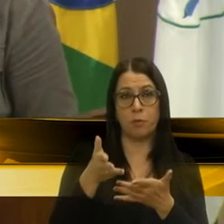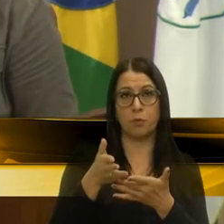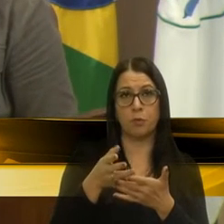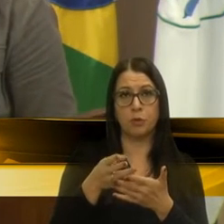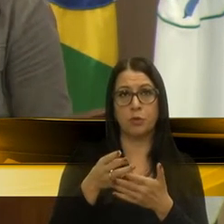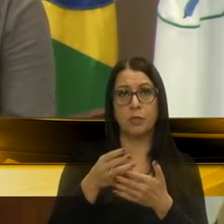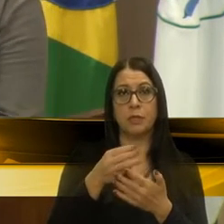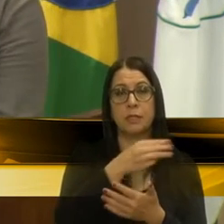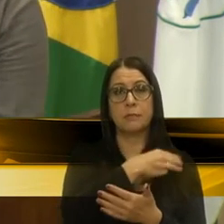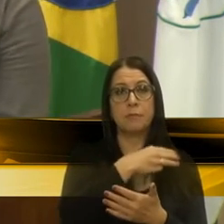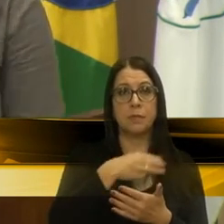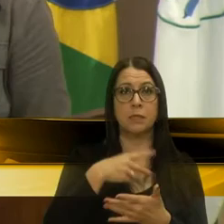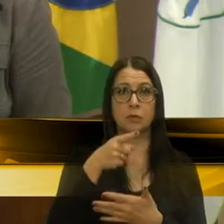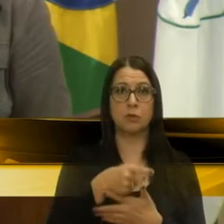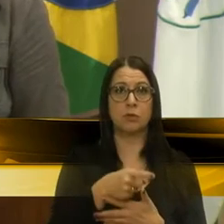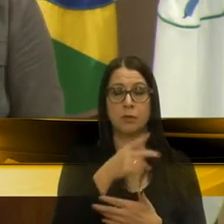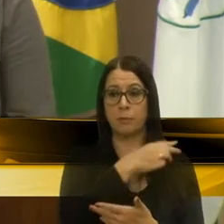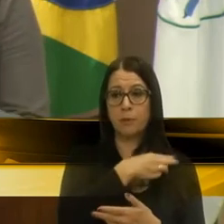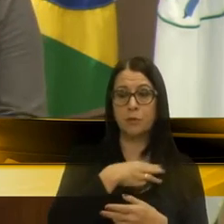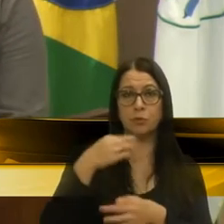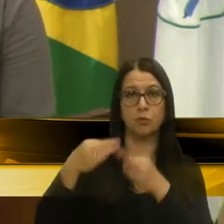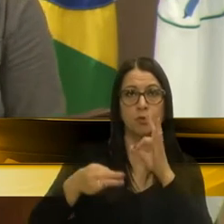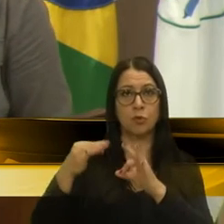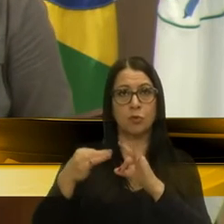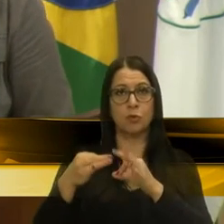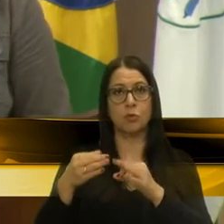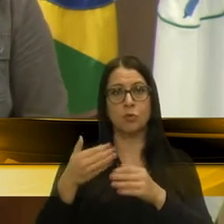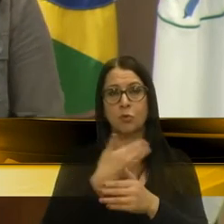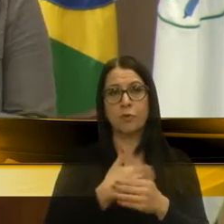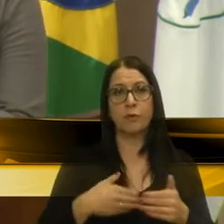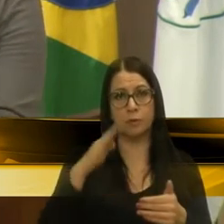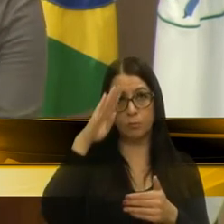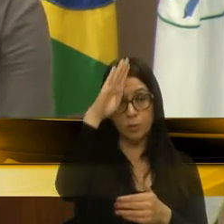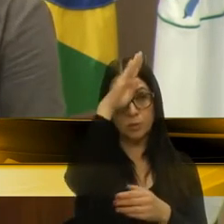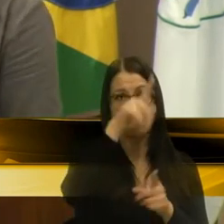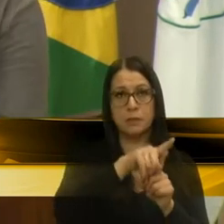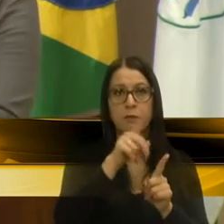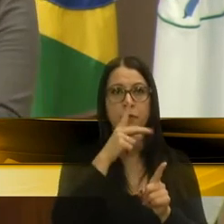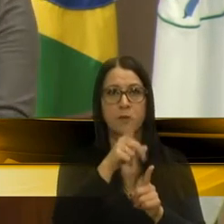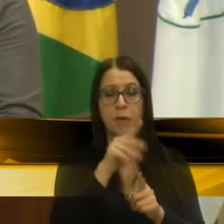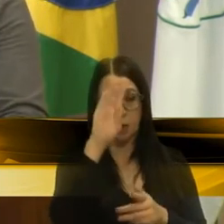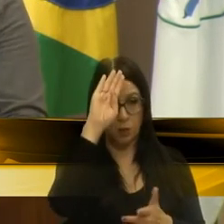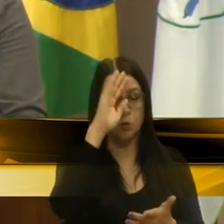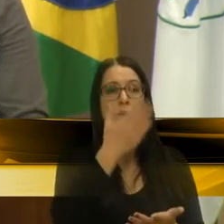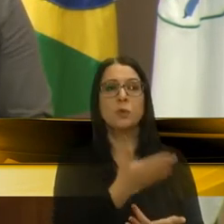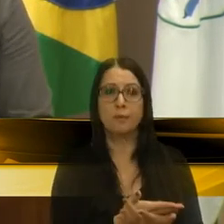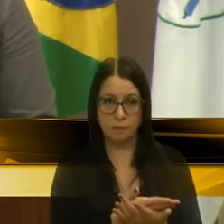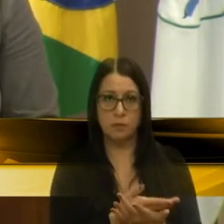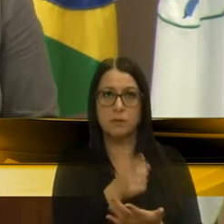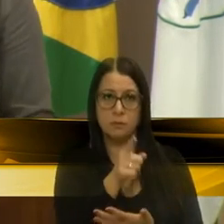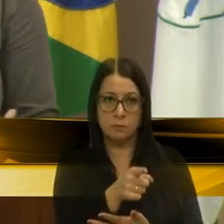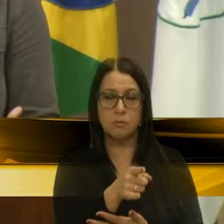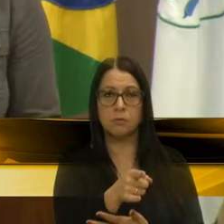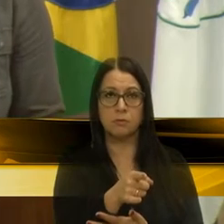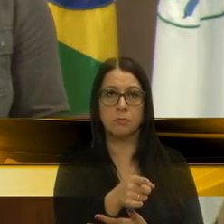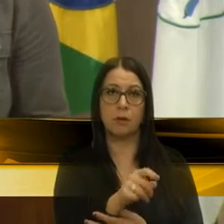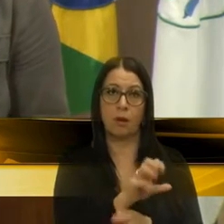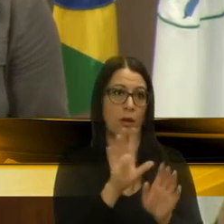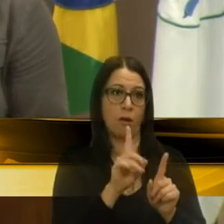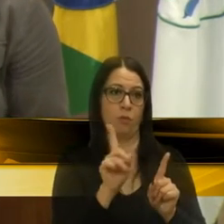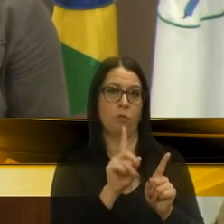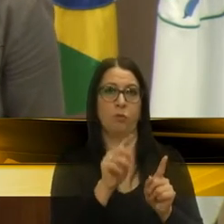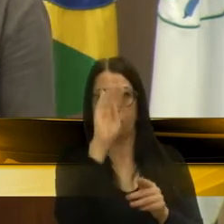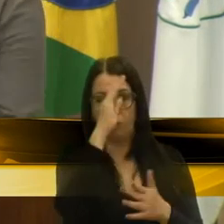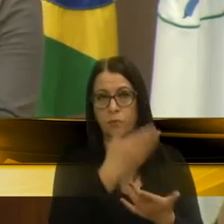ministro, ele é ministro da Justiça do governo Bolsonaro, e o governo Bolsonaro diz que confia nele. Claro, como não